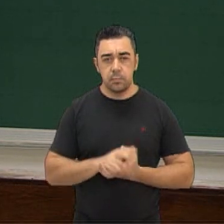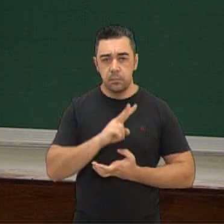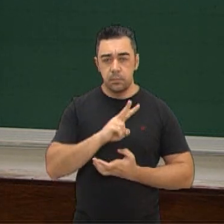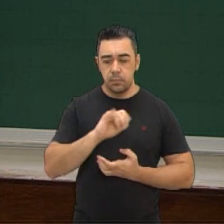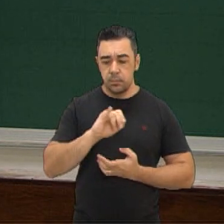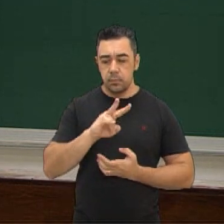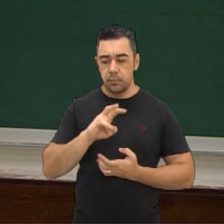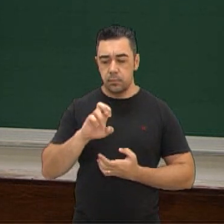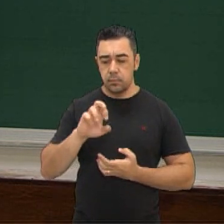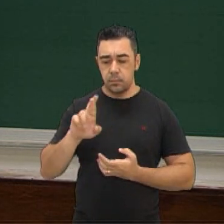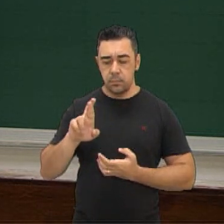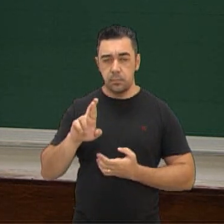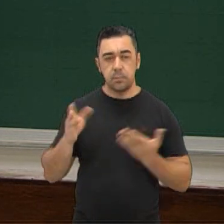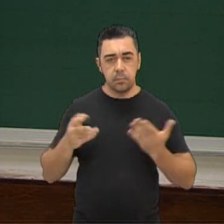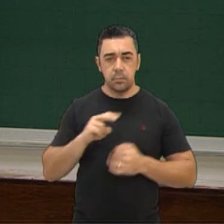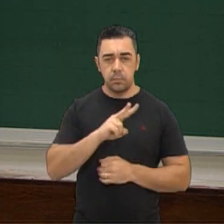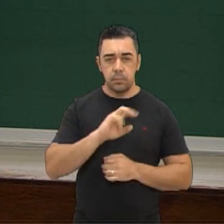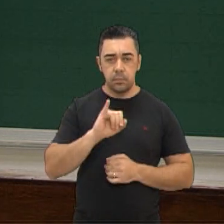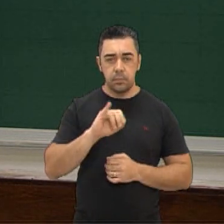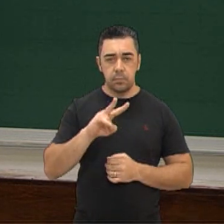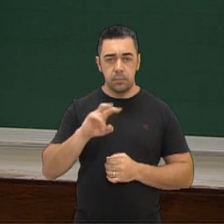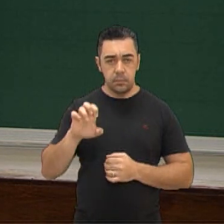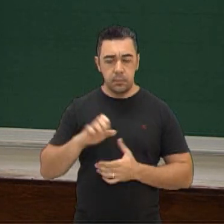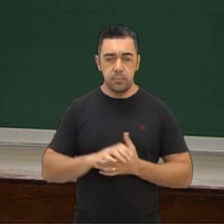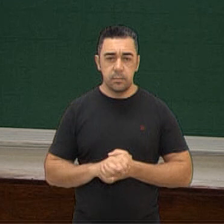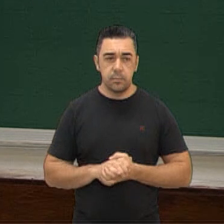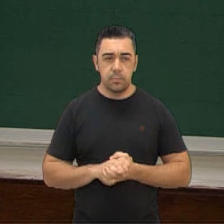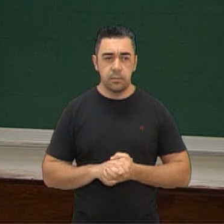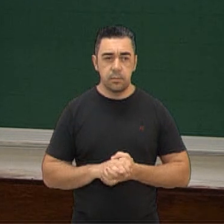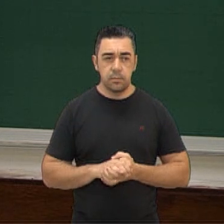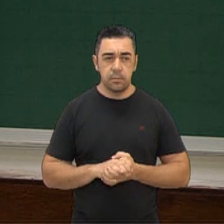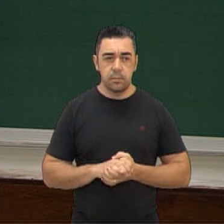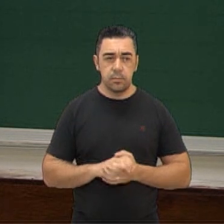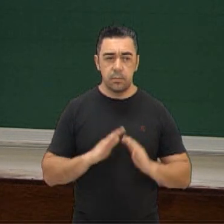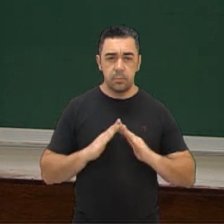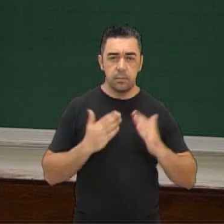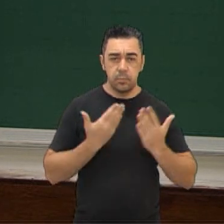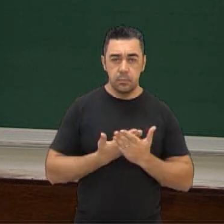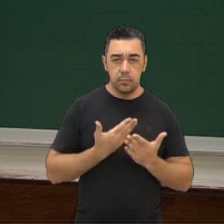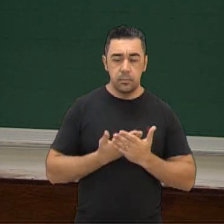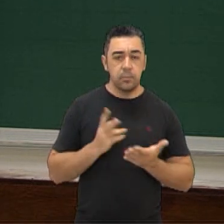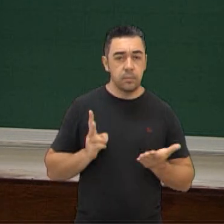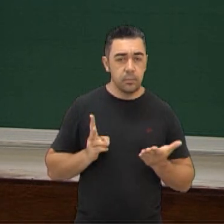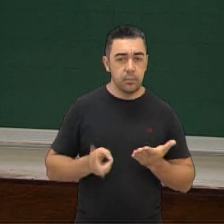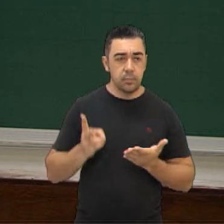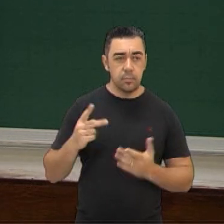no presente. Os centros educativos permanecem cerrados.